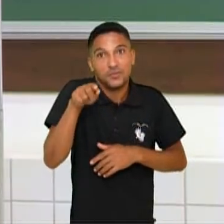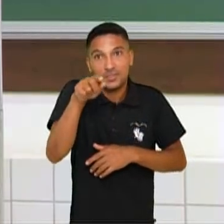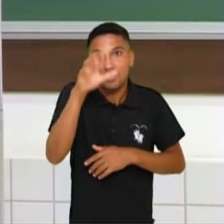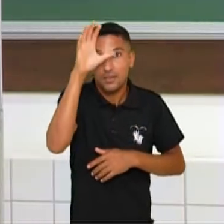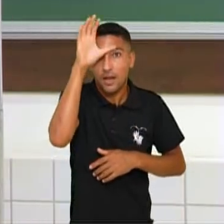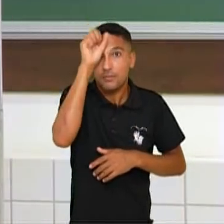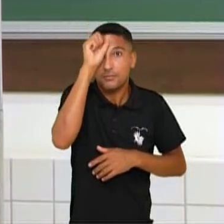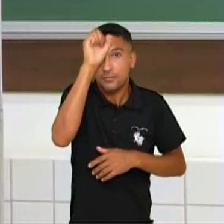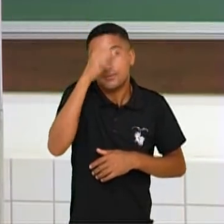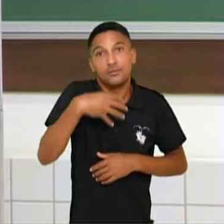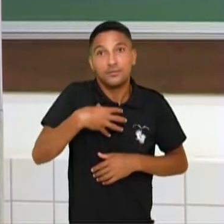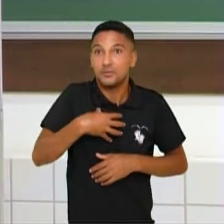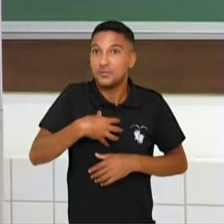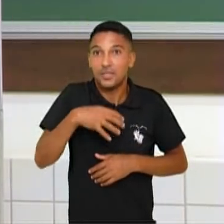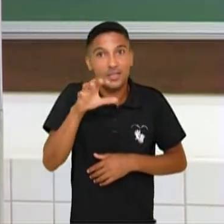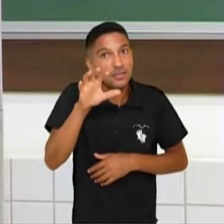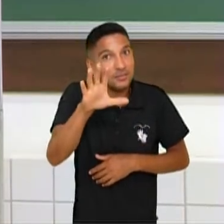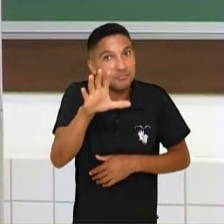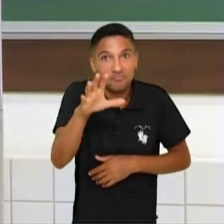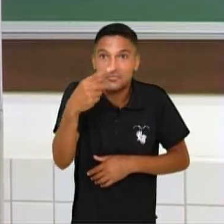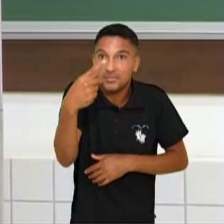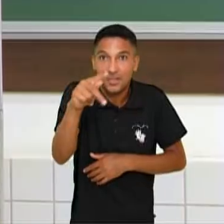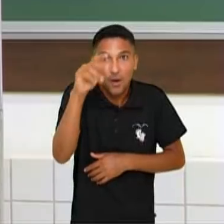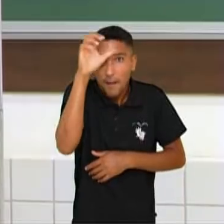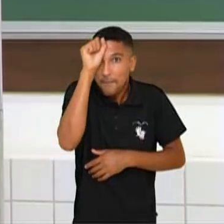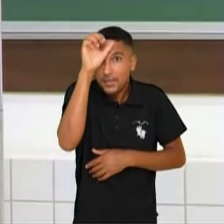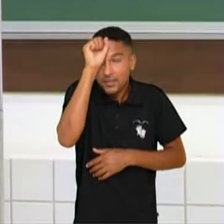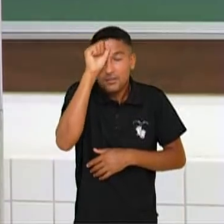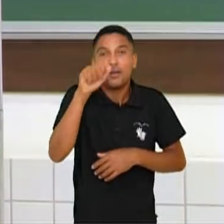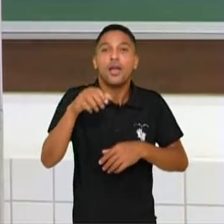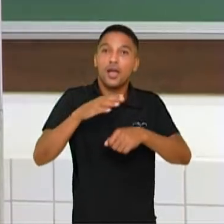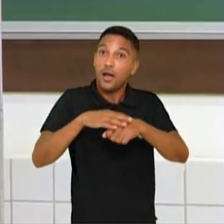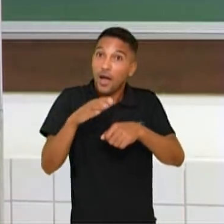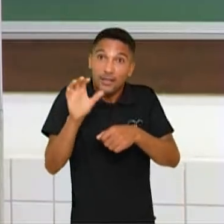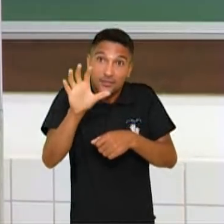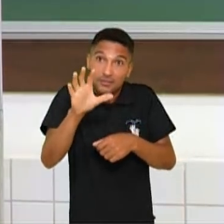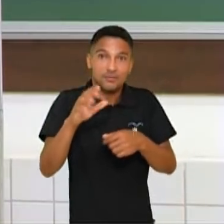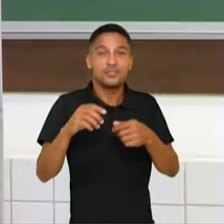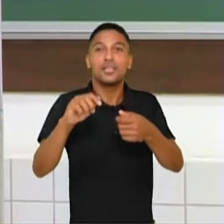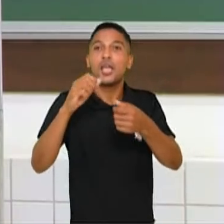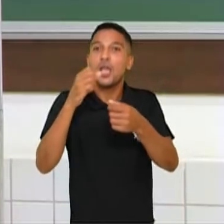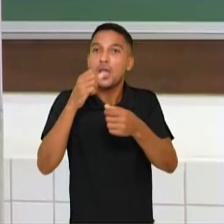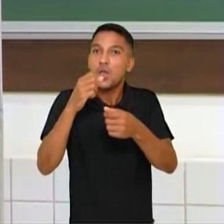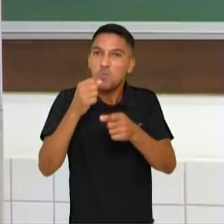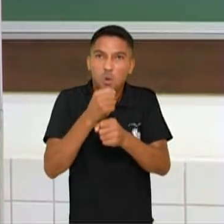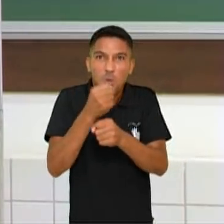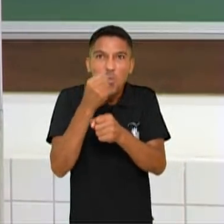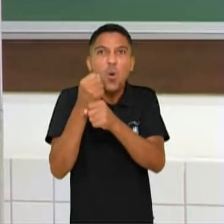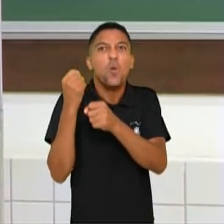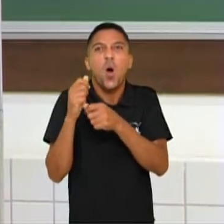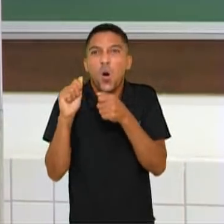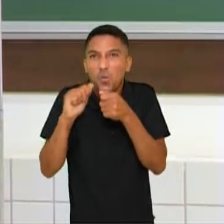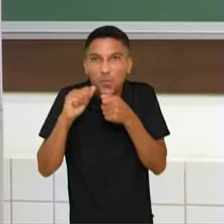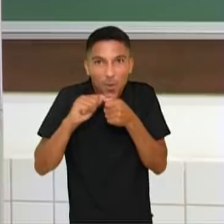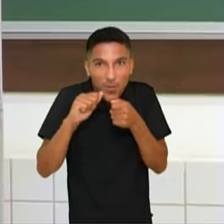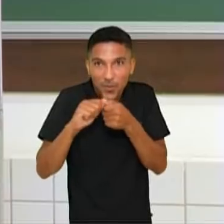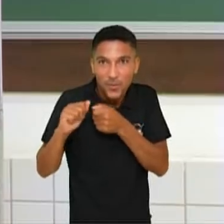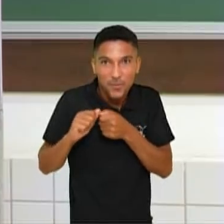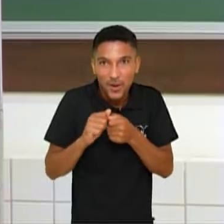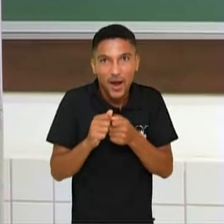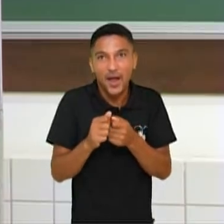maneira. E essa é a ideia. Nós construímos, nós produzimos e registramos e fizemos a nossa